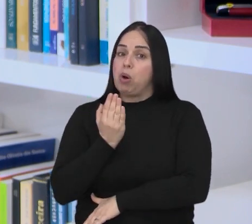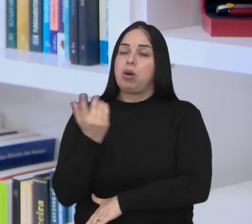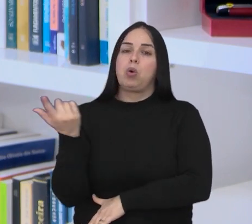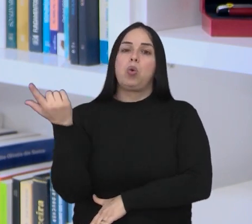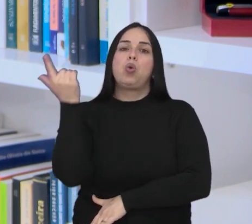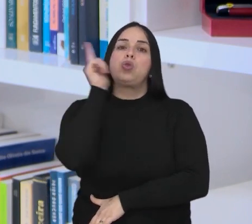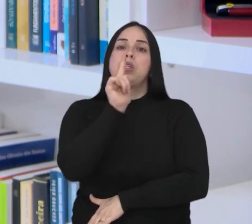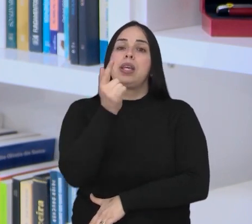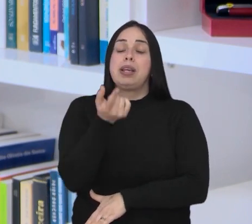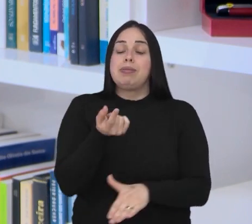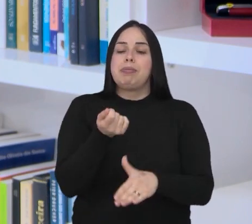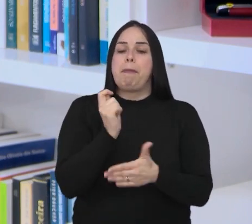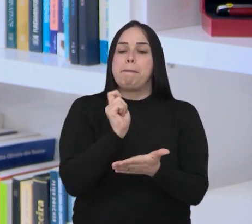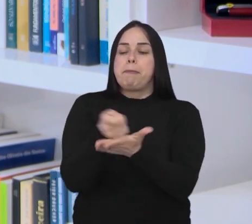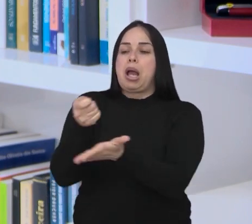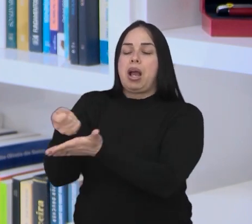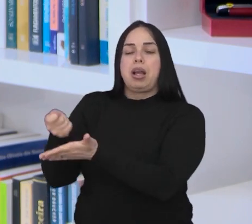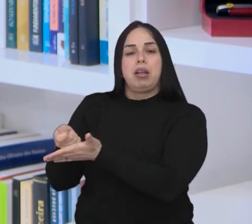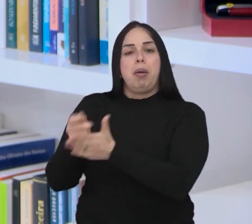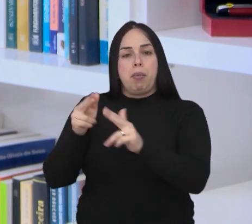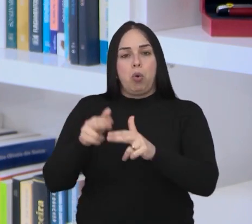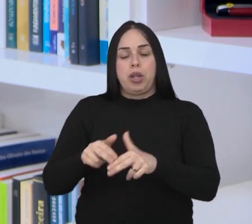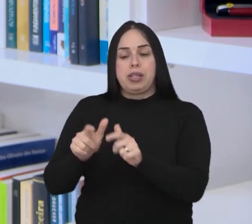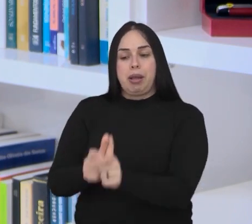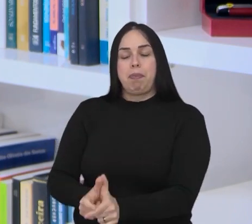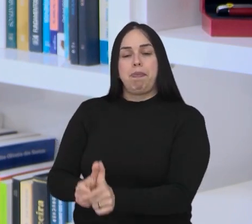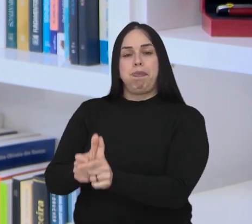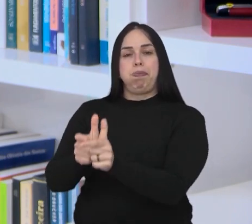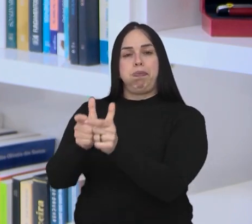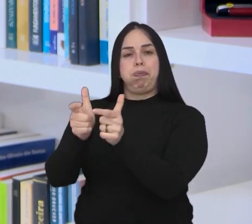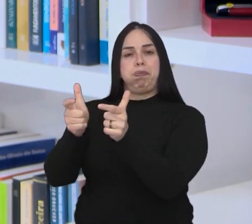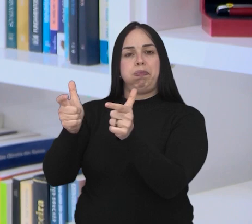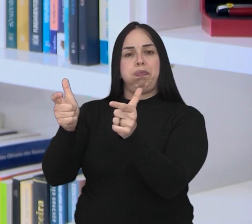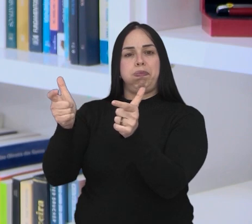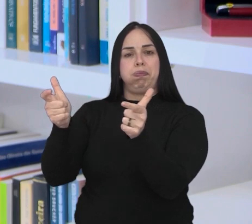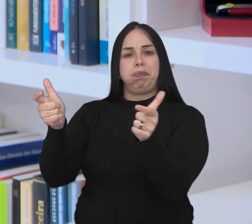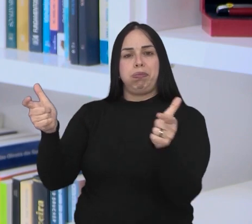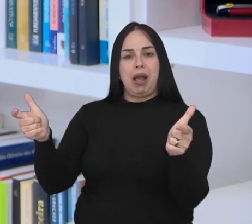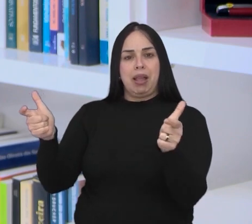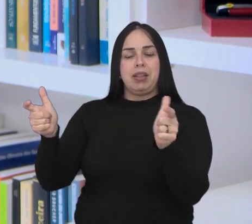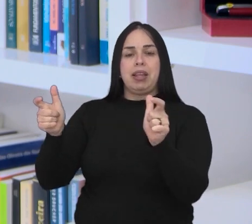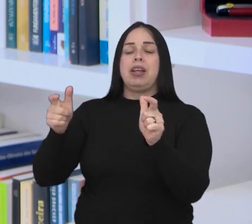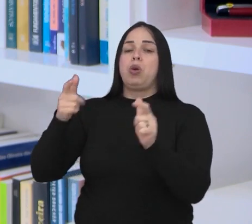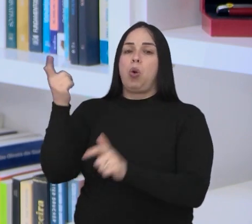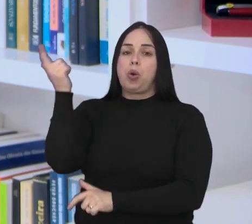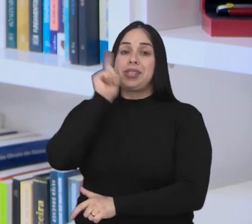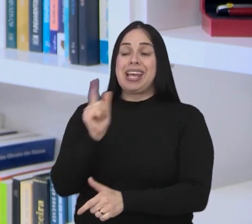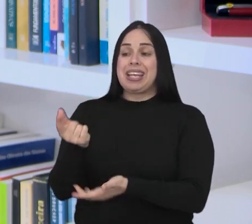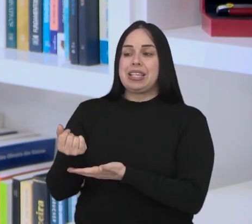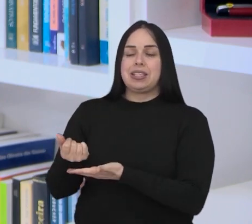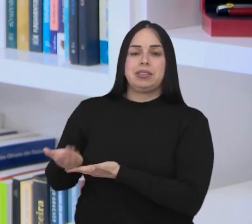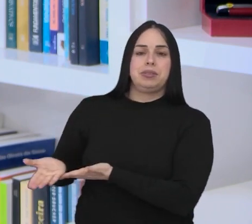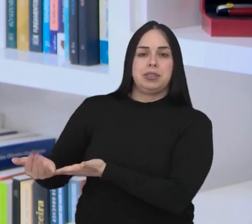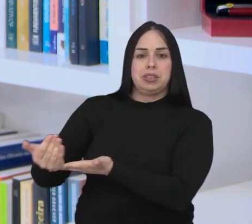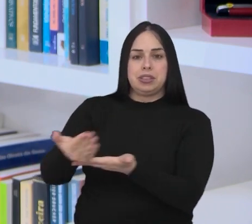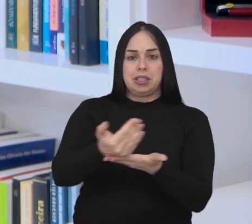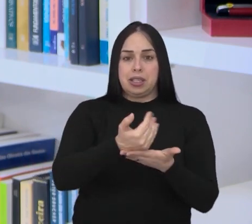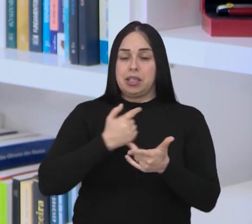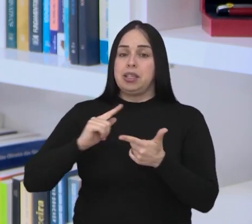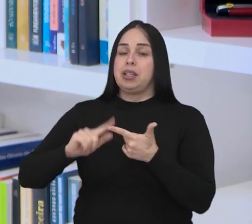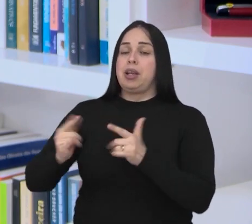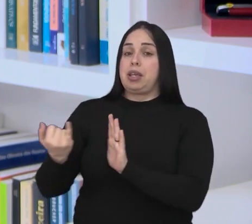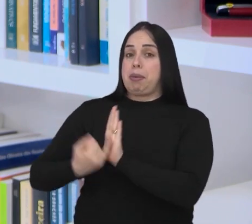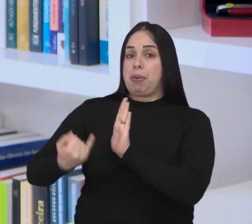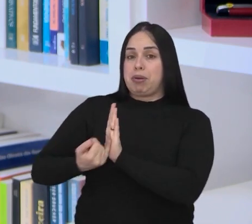empresa muito mais saudável, remunerando os acionistas, cresce a empresa ela passa a ter mais faturamento,